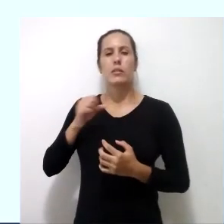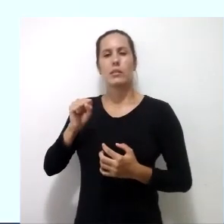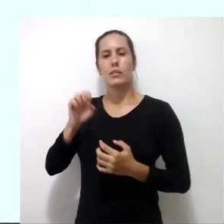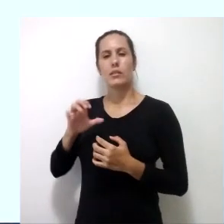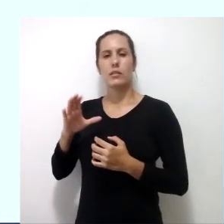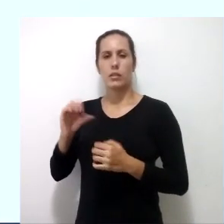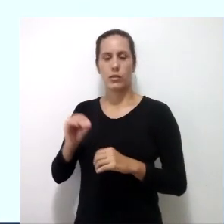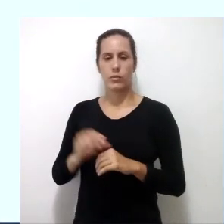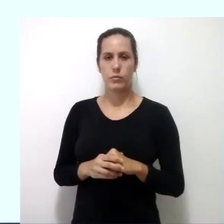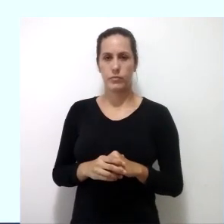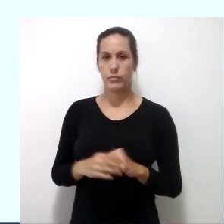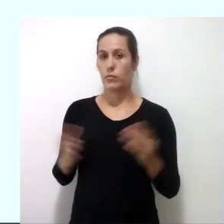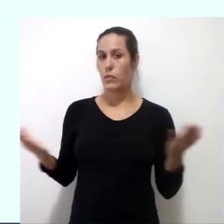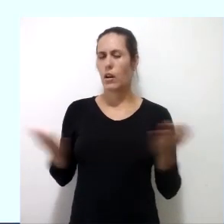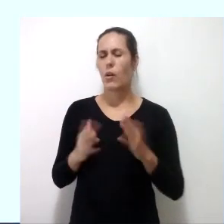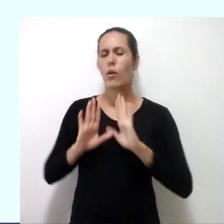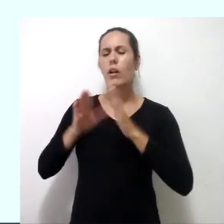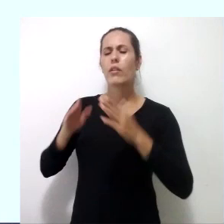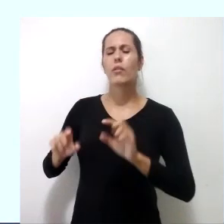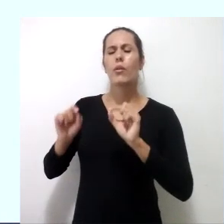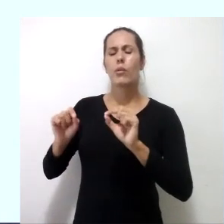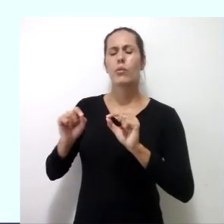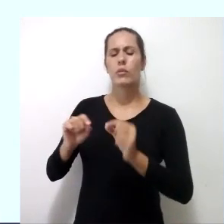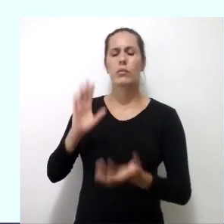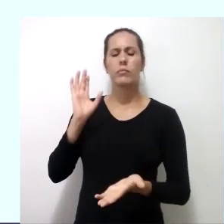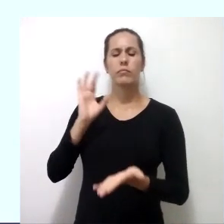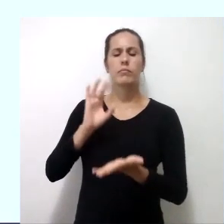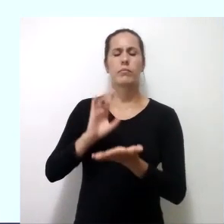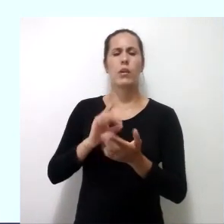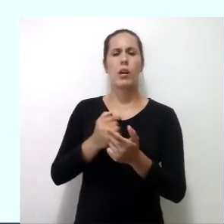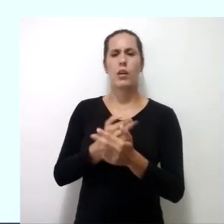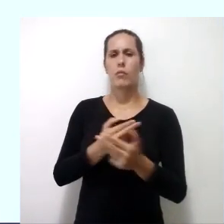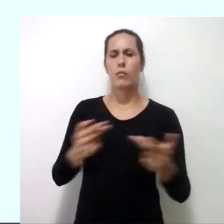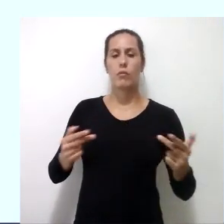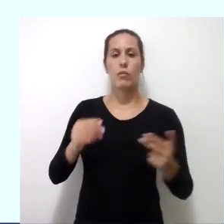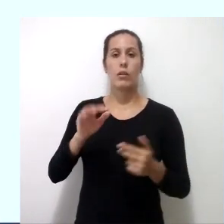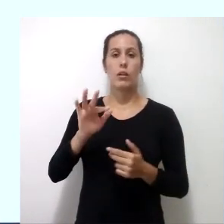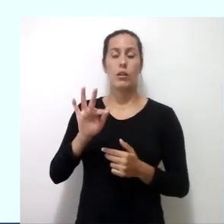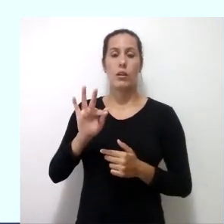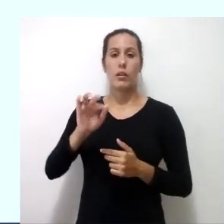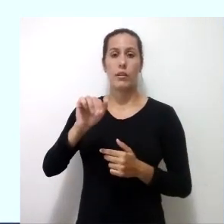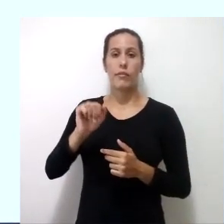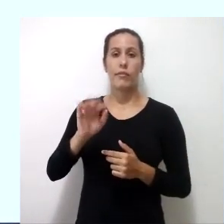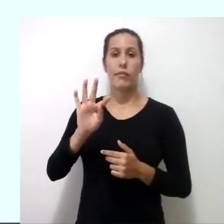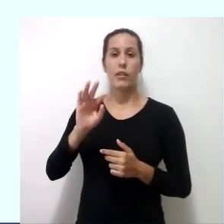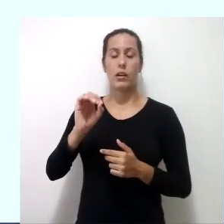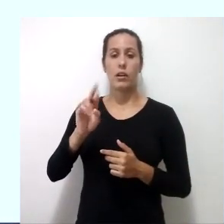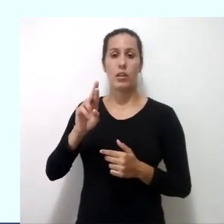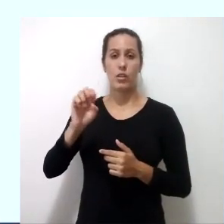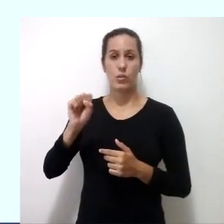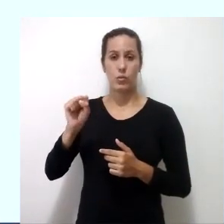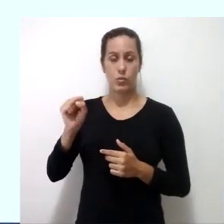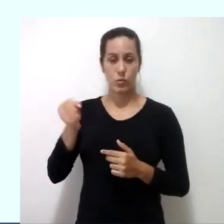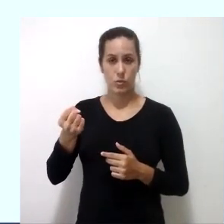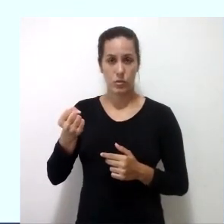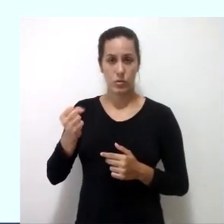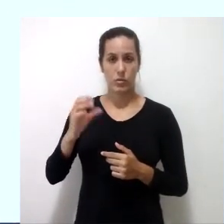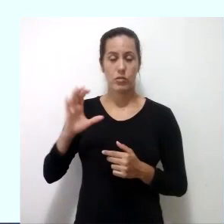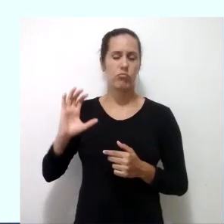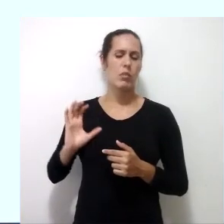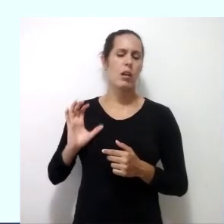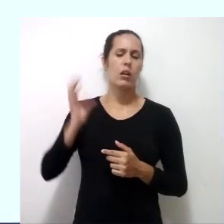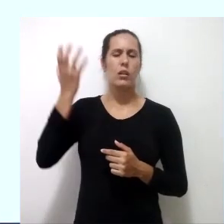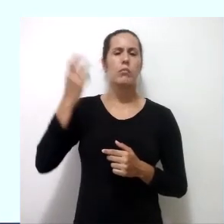chama agora a questão para fatores climáticos. Quando se fala de fatores climáticos, eu vou falar